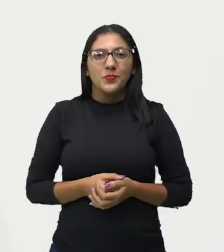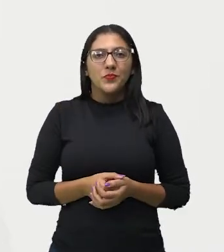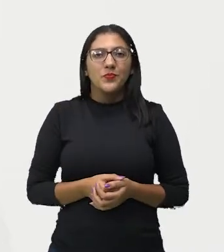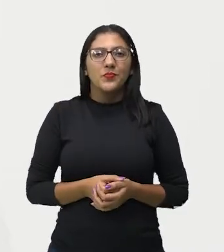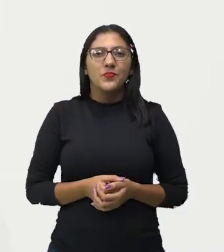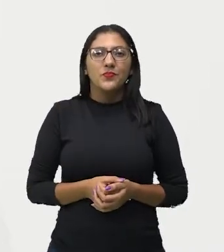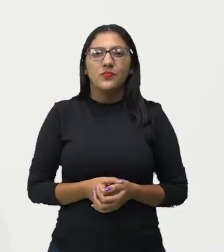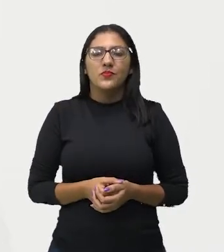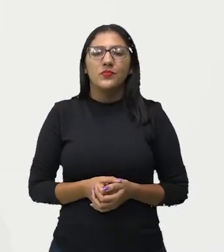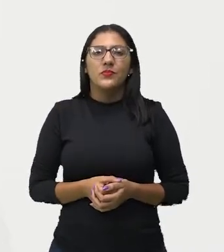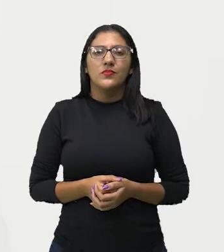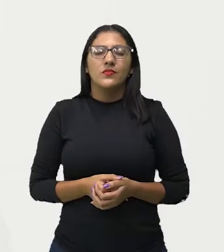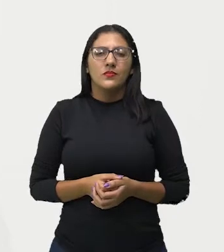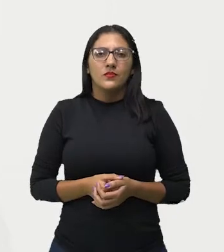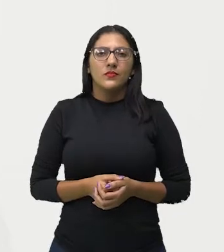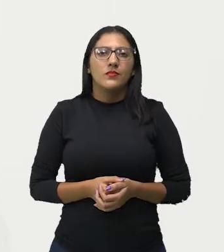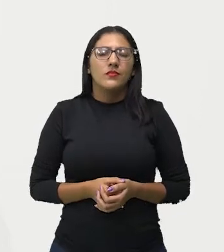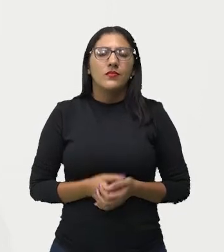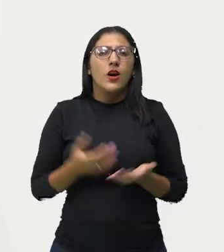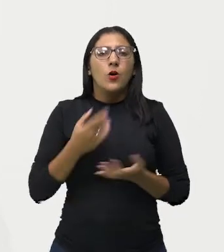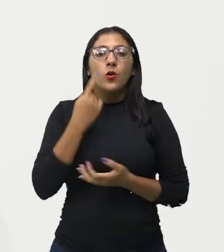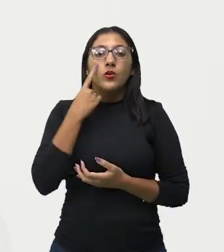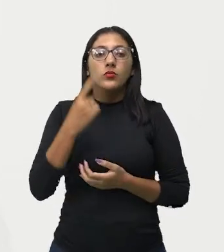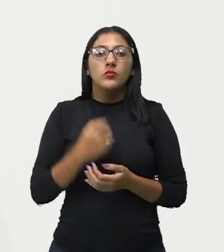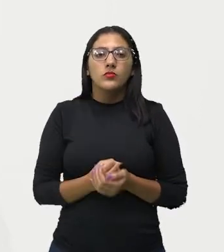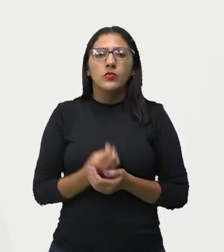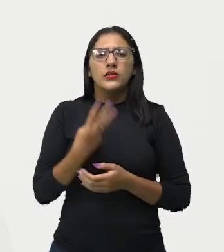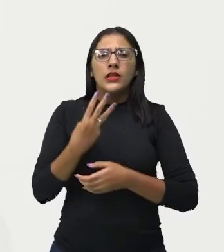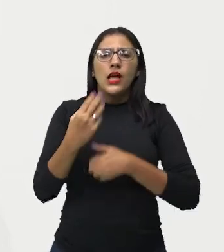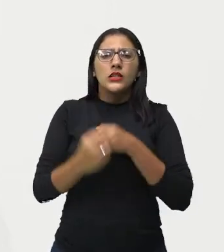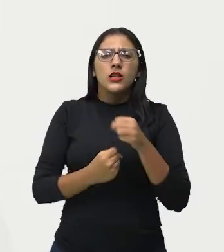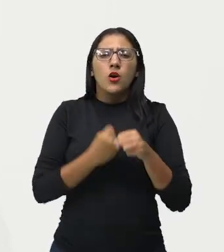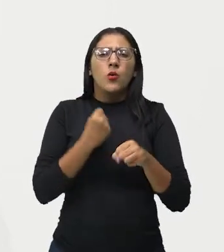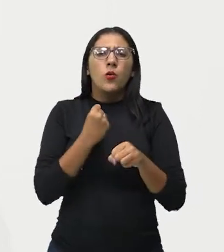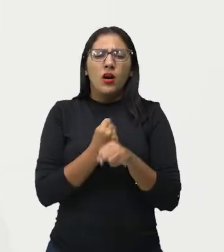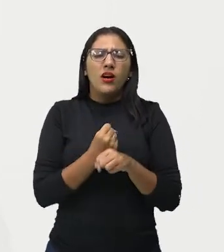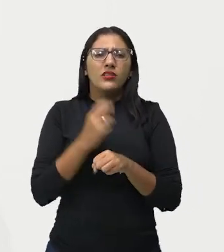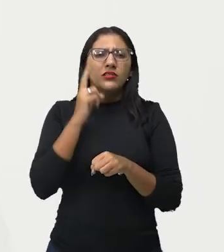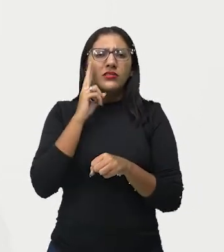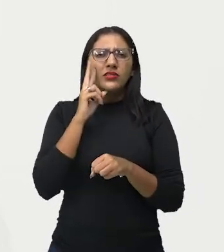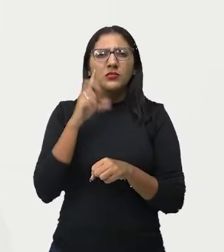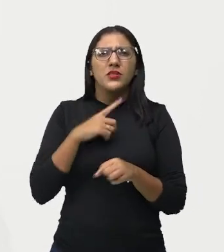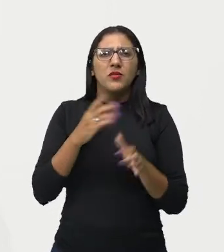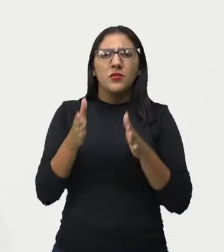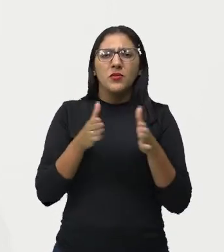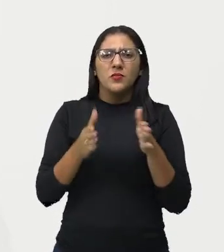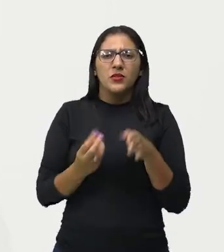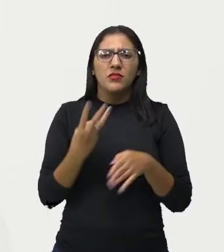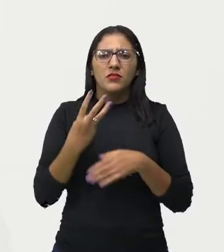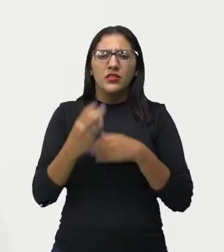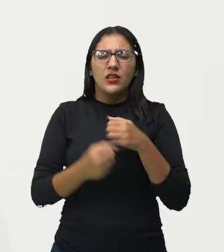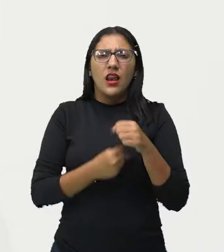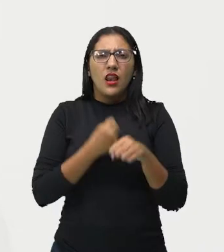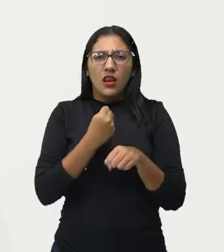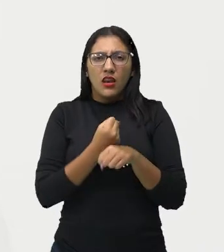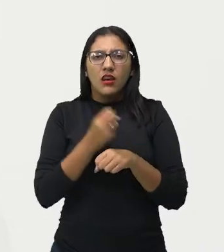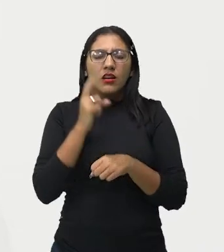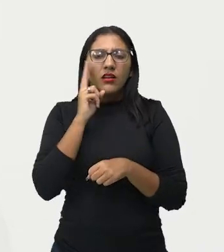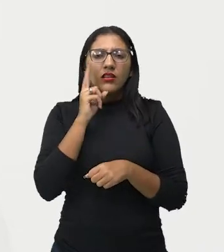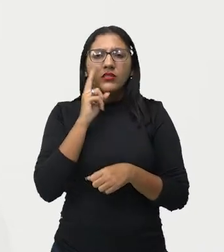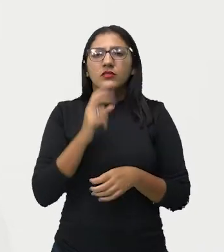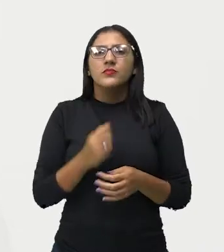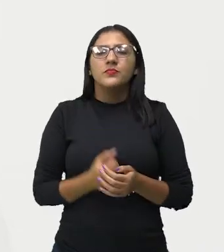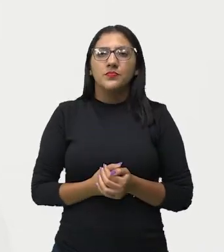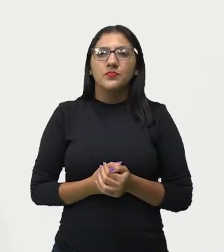R$1.200. Vejamos, então, quanto ele vai ficar no terceiro ano, porque ele emprestou esse dinheiro por 3 anos. Acompanha comigo.